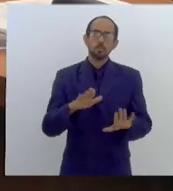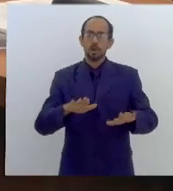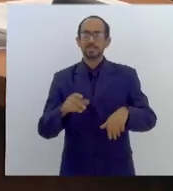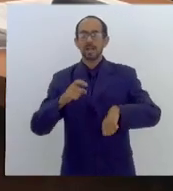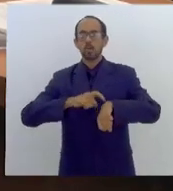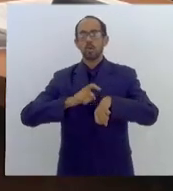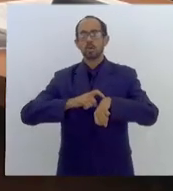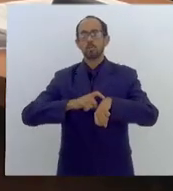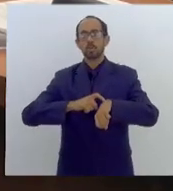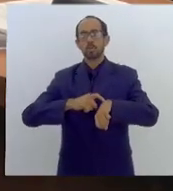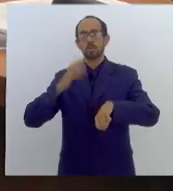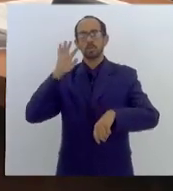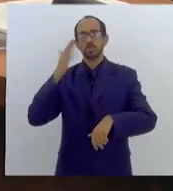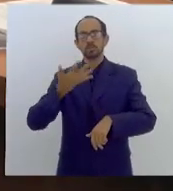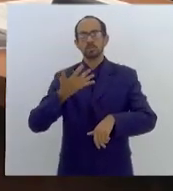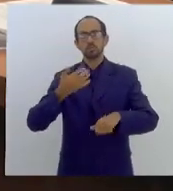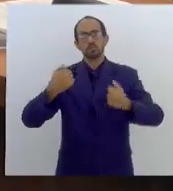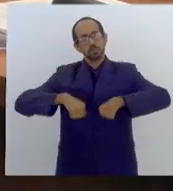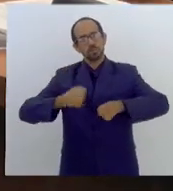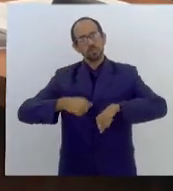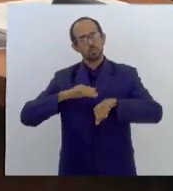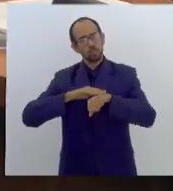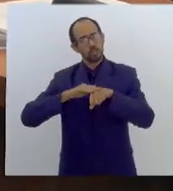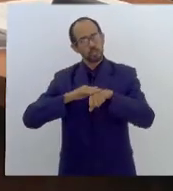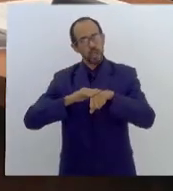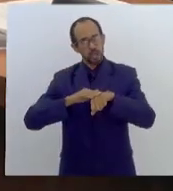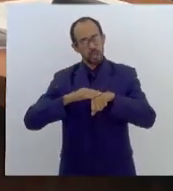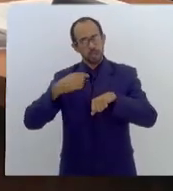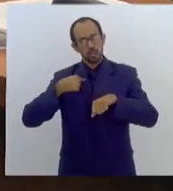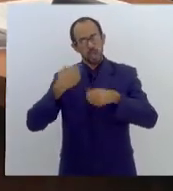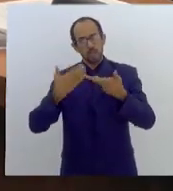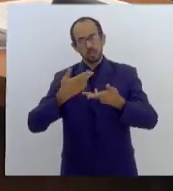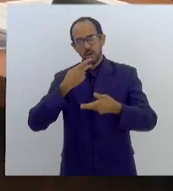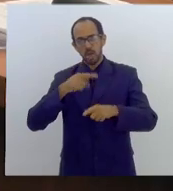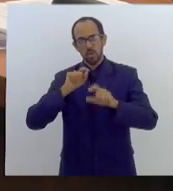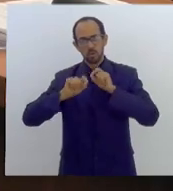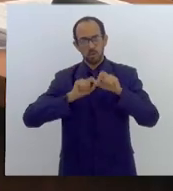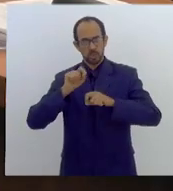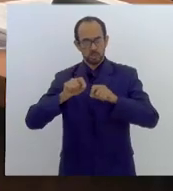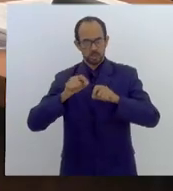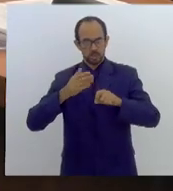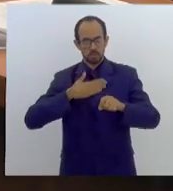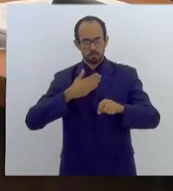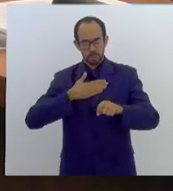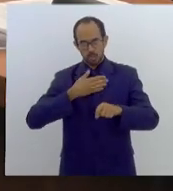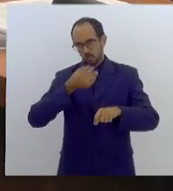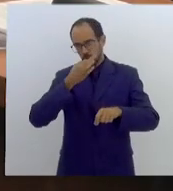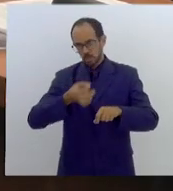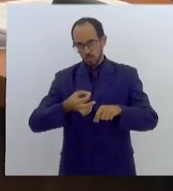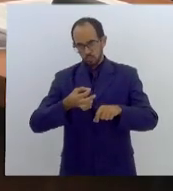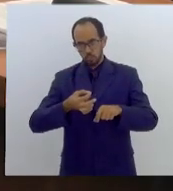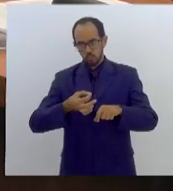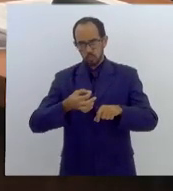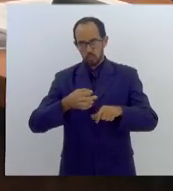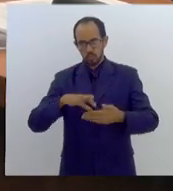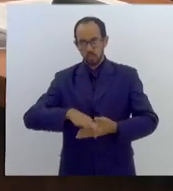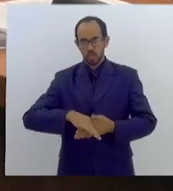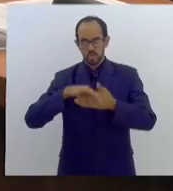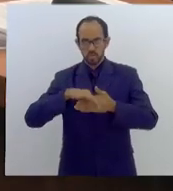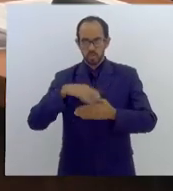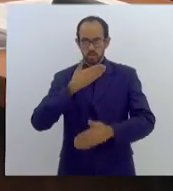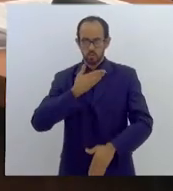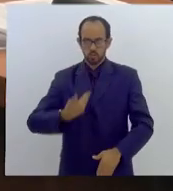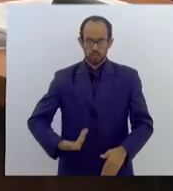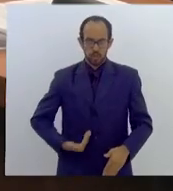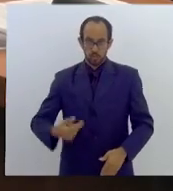de decidir, precisamos conversar. Eu quero deixar registrado aqui que, de minha parte, como líder do governo,